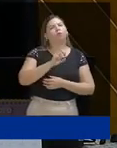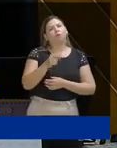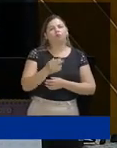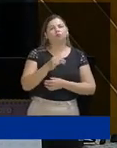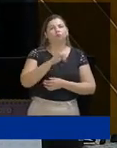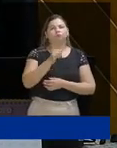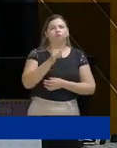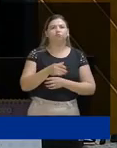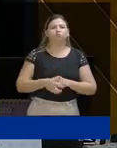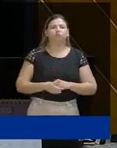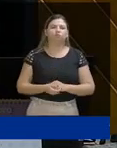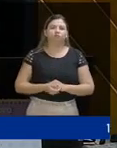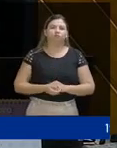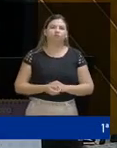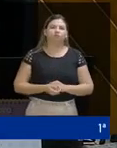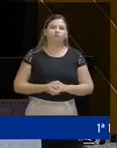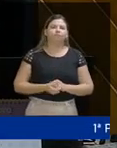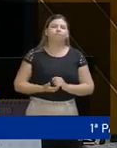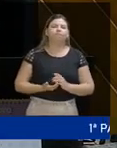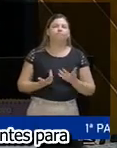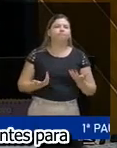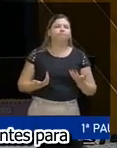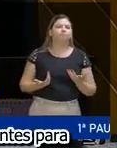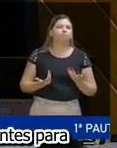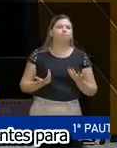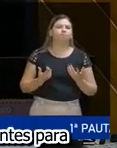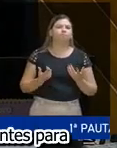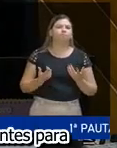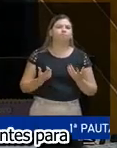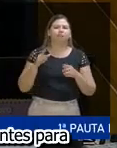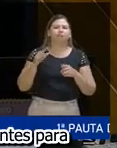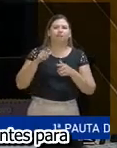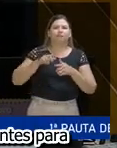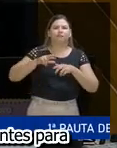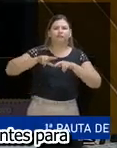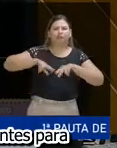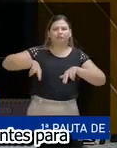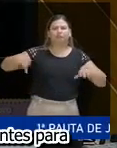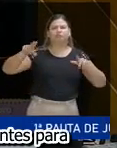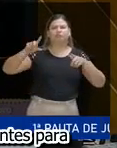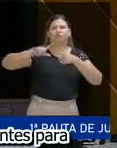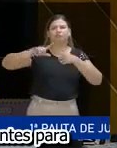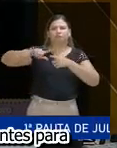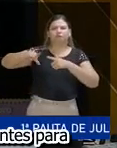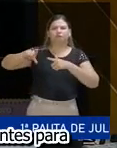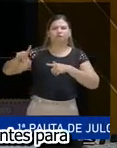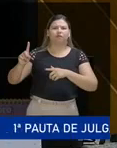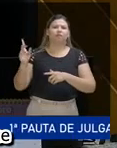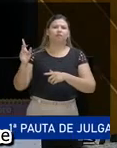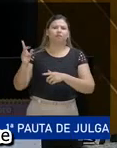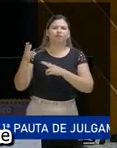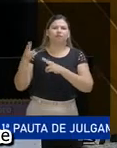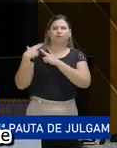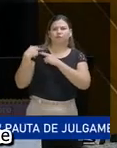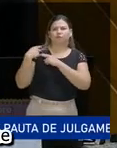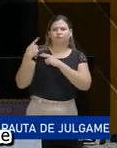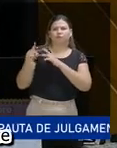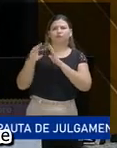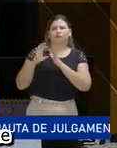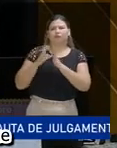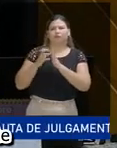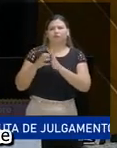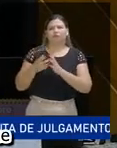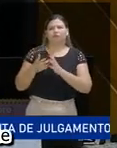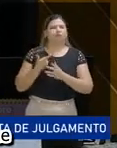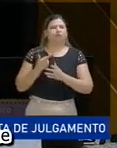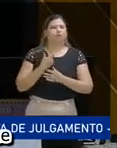Fecha aspas. Contudo, apesar das evidentes falhas cometidas pelo partido, não são suficientes para decretar a desaprovação